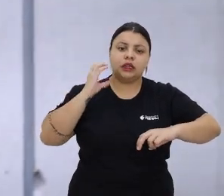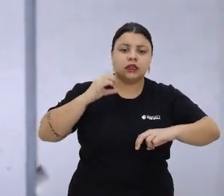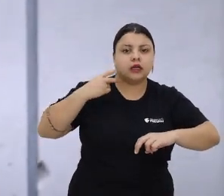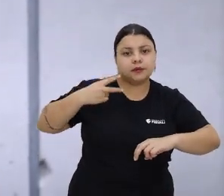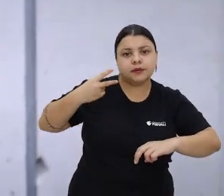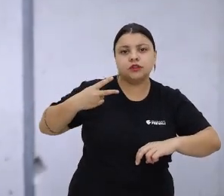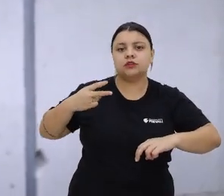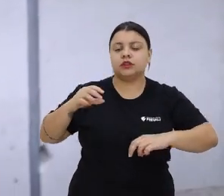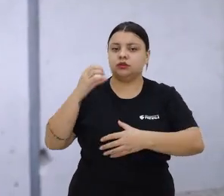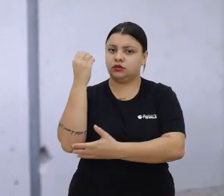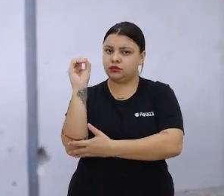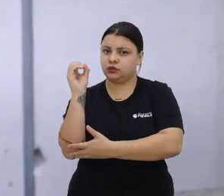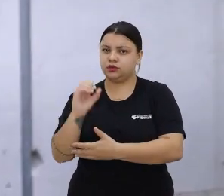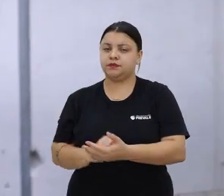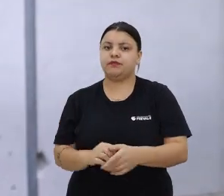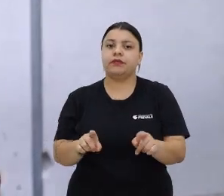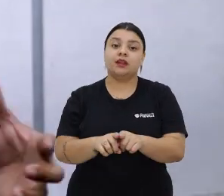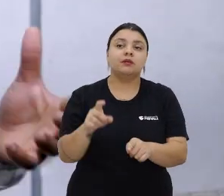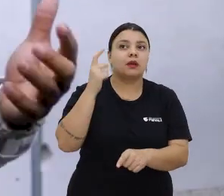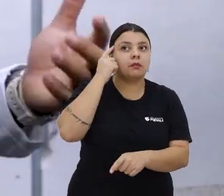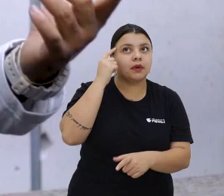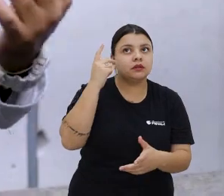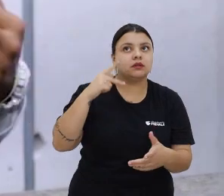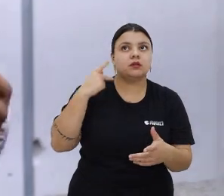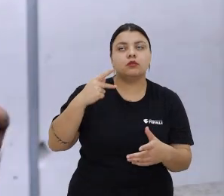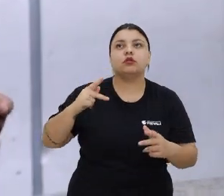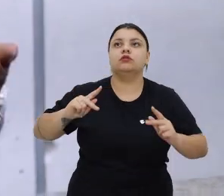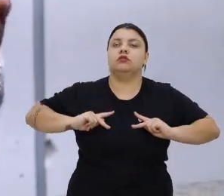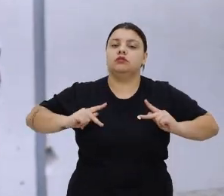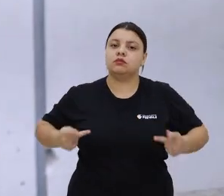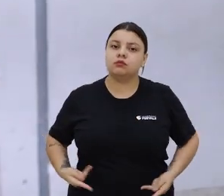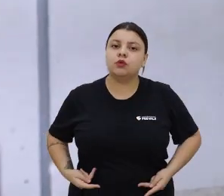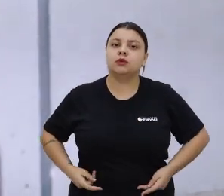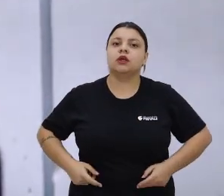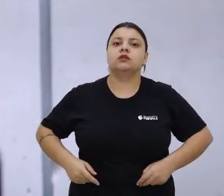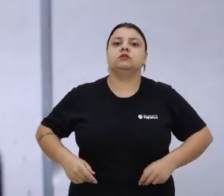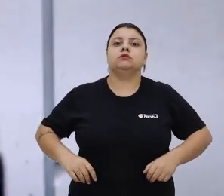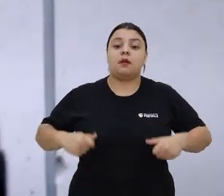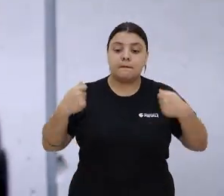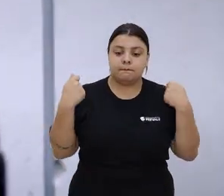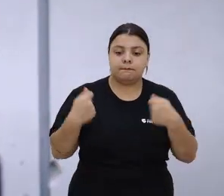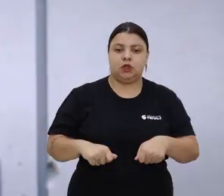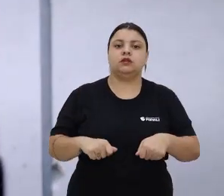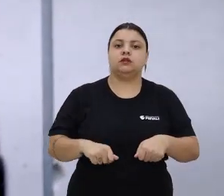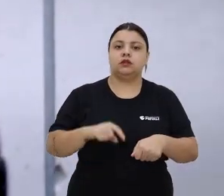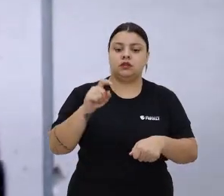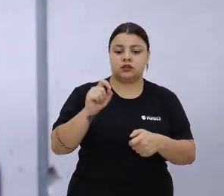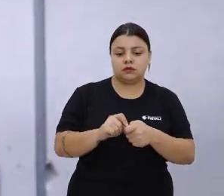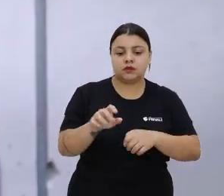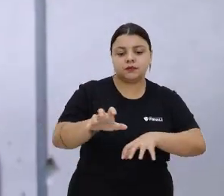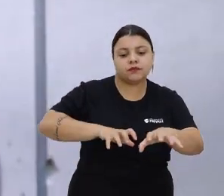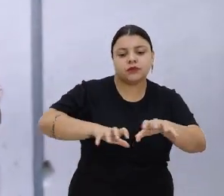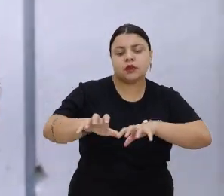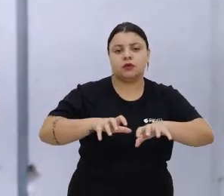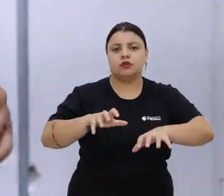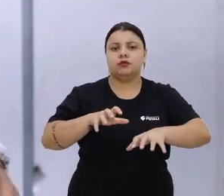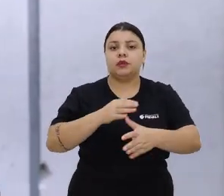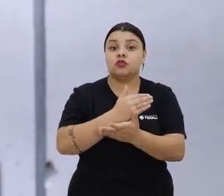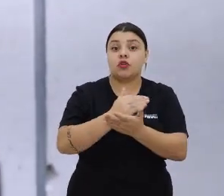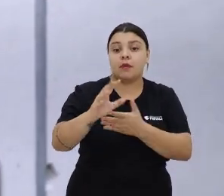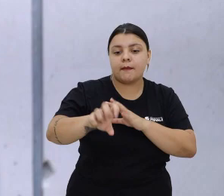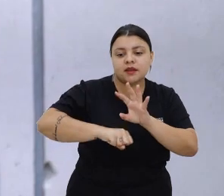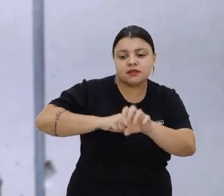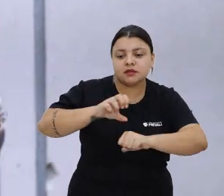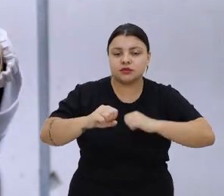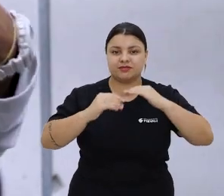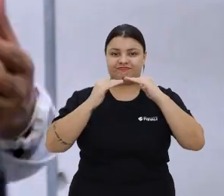e automaticamente pensando em políticas públicas que potencializem e façam com que esse movimento comece a buscar essa equidade